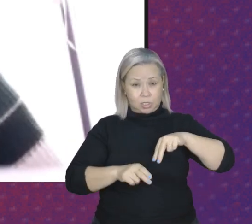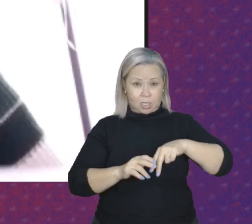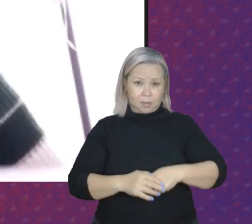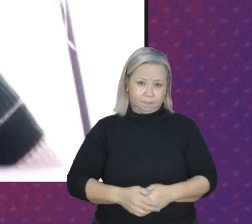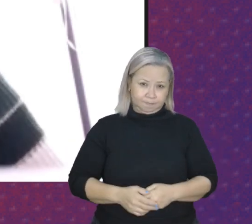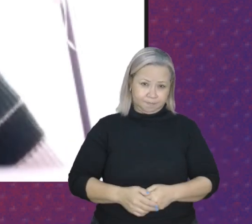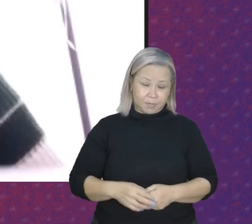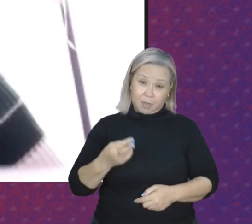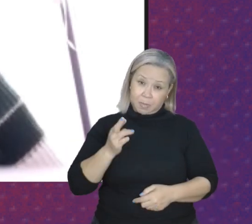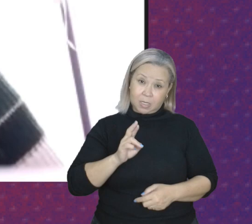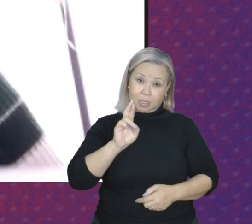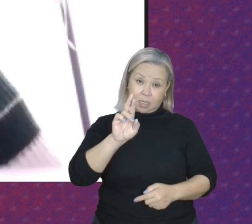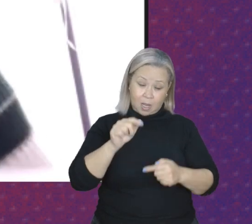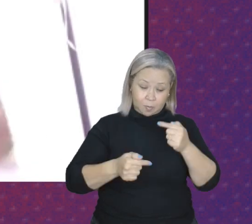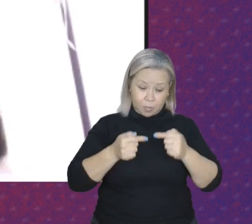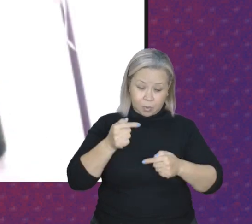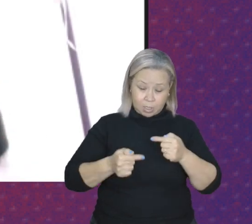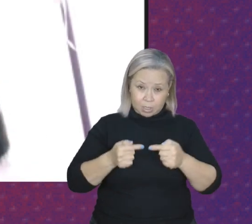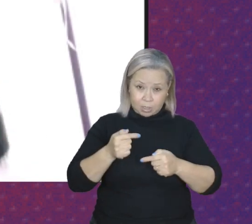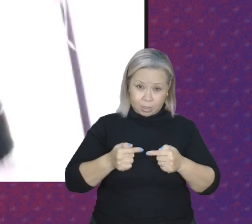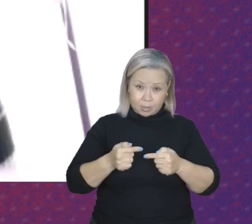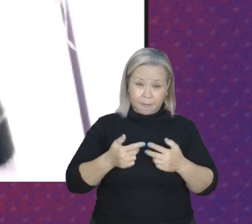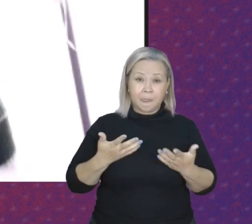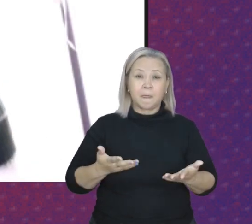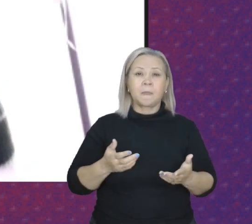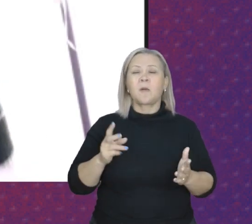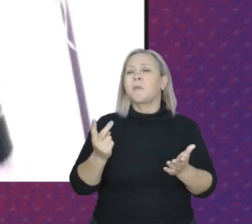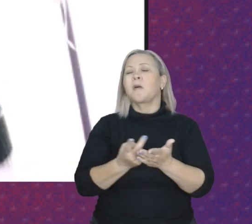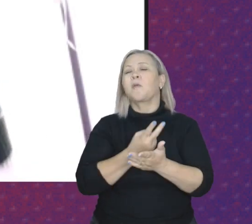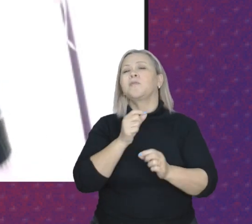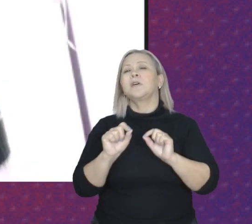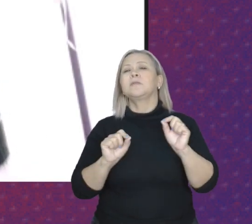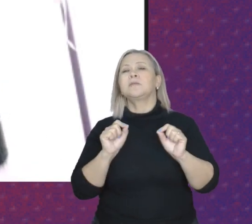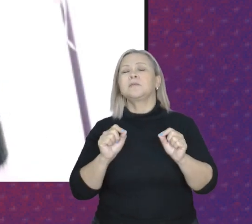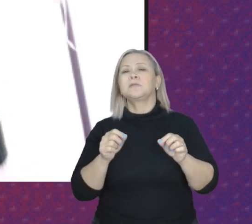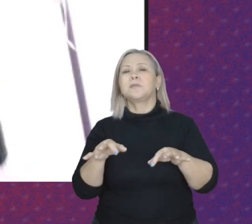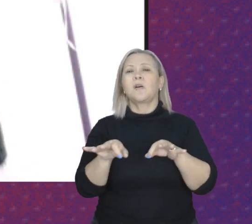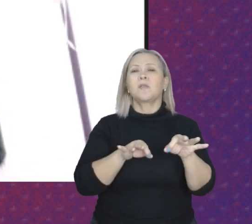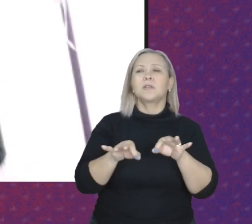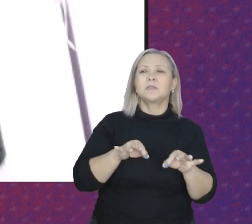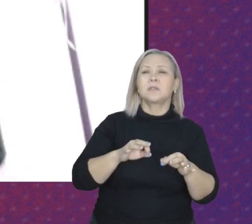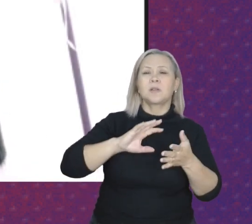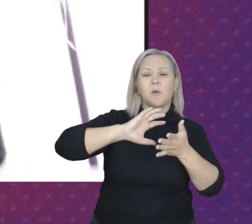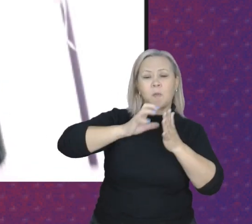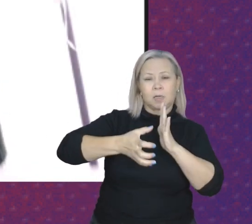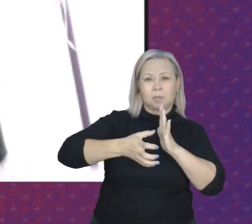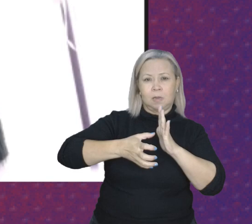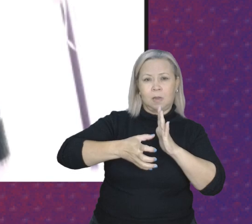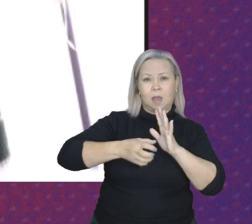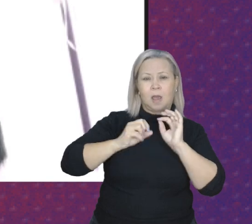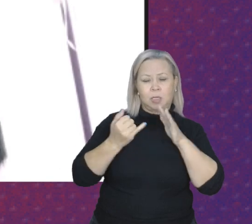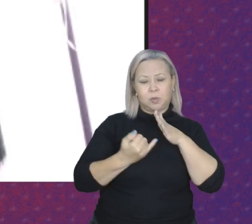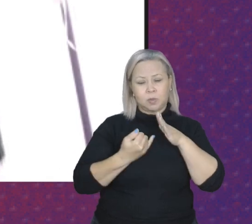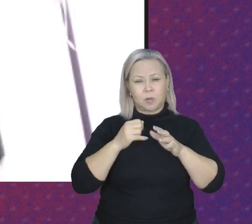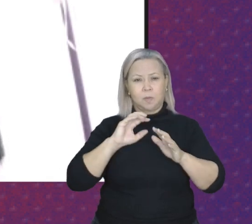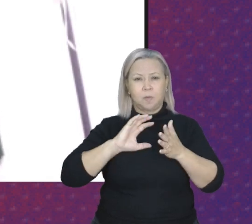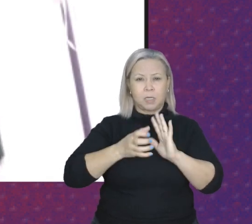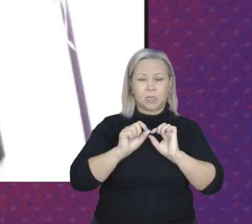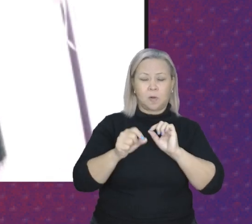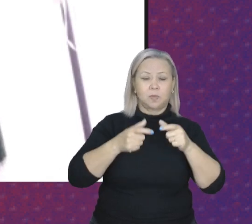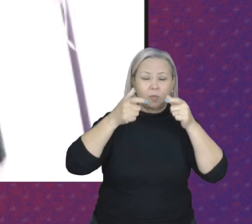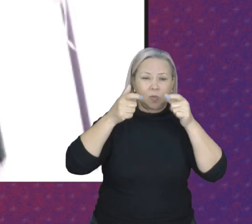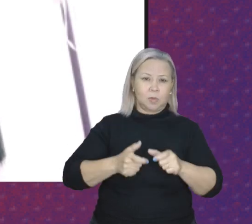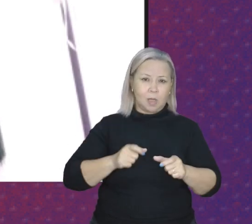política. E como isso se dá? Eu estou colocando a organização partidária como um dos espaços em que